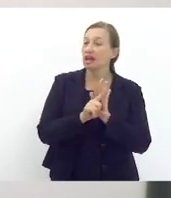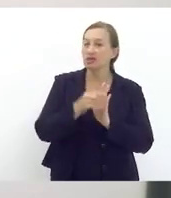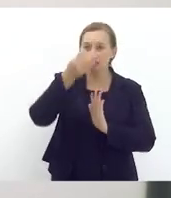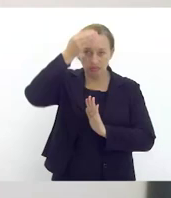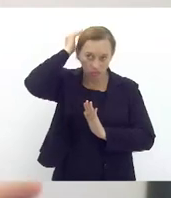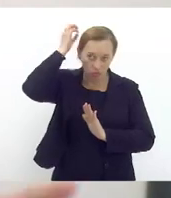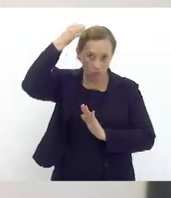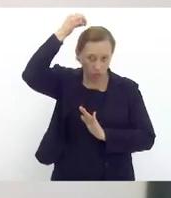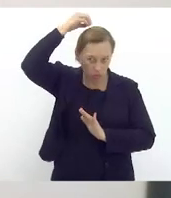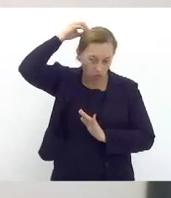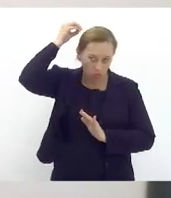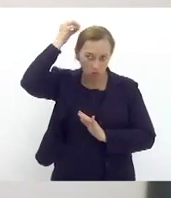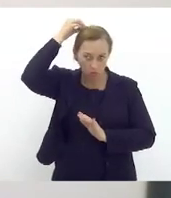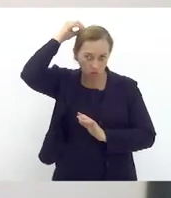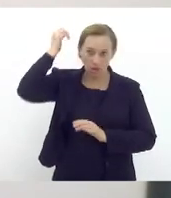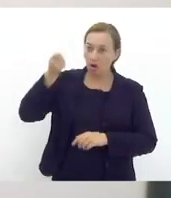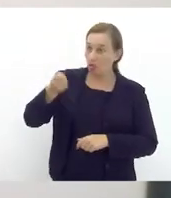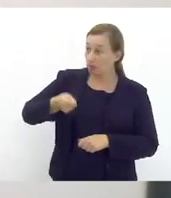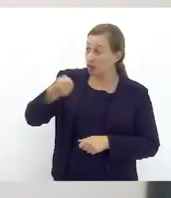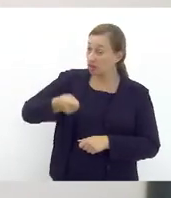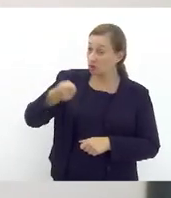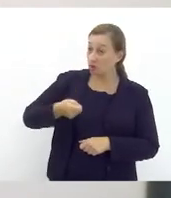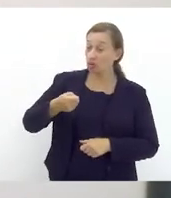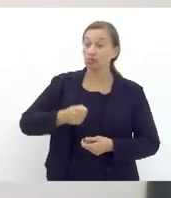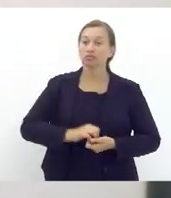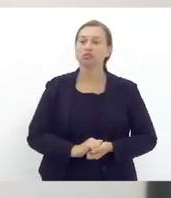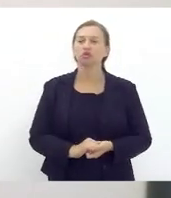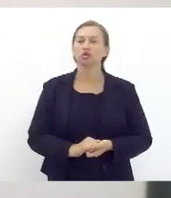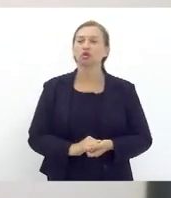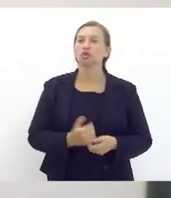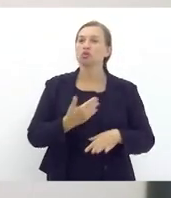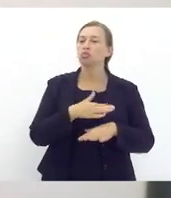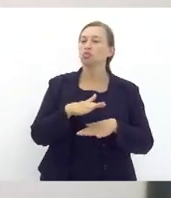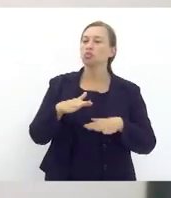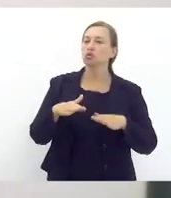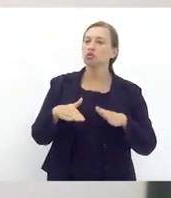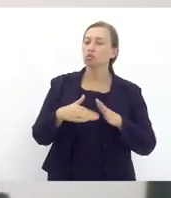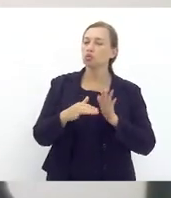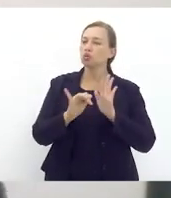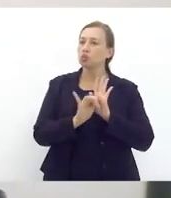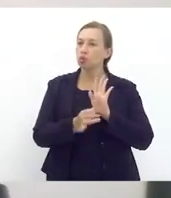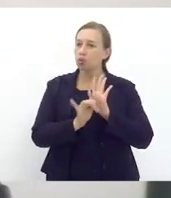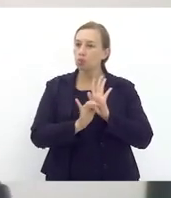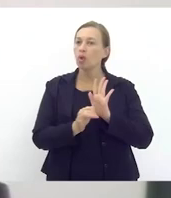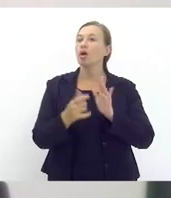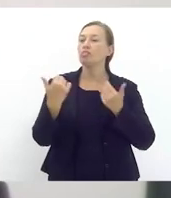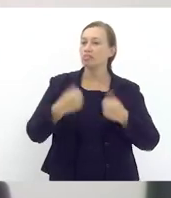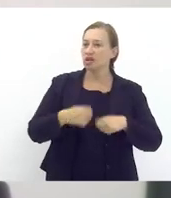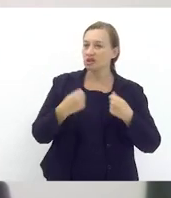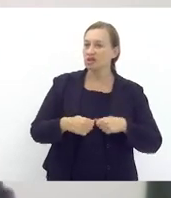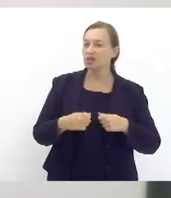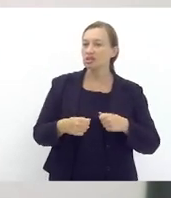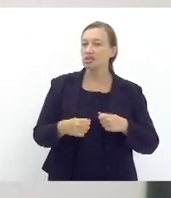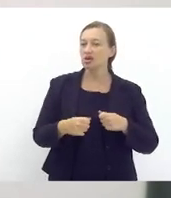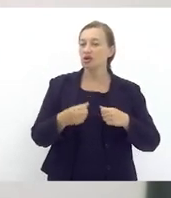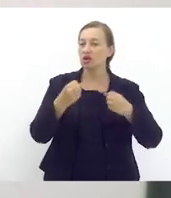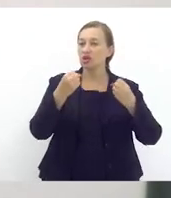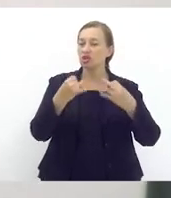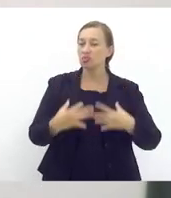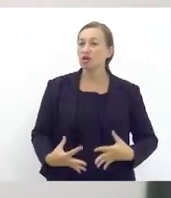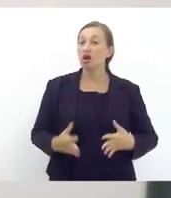Gustavo passa a ser obrigatório que todos os editais precisam mencionar Quais são os impostos que estão